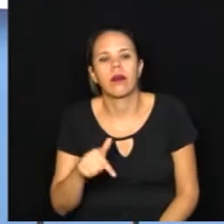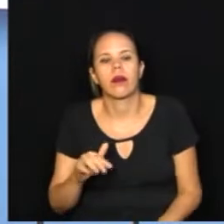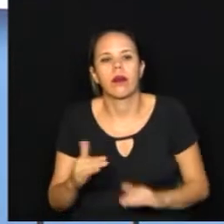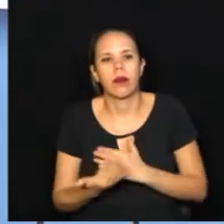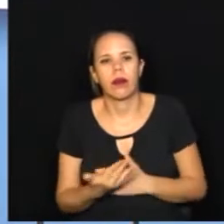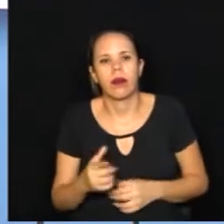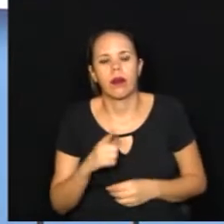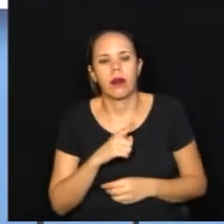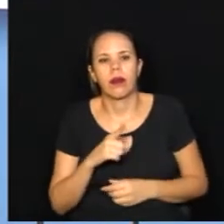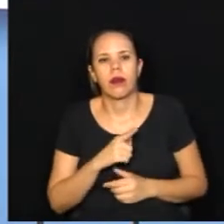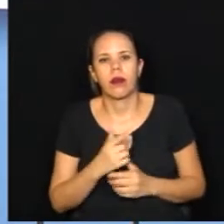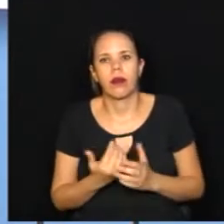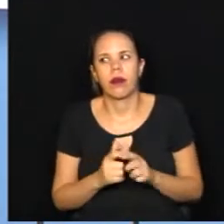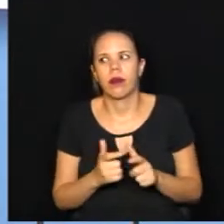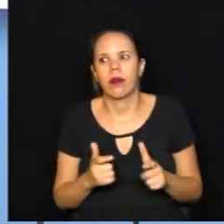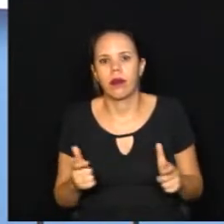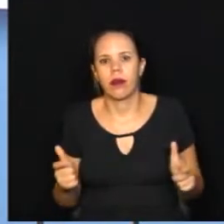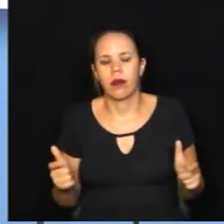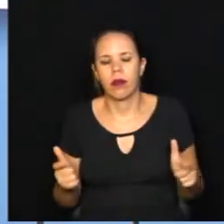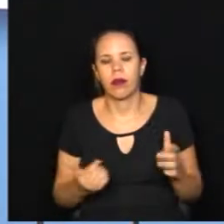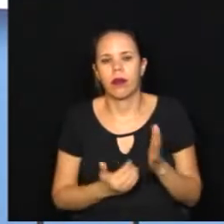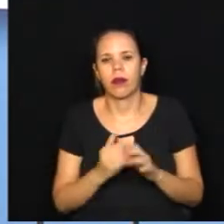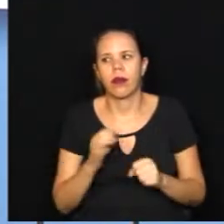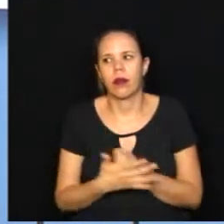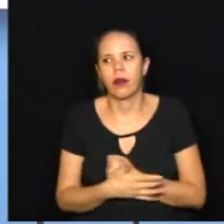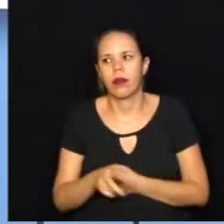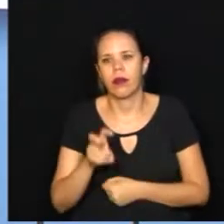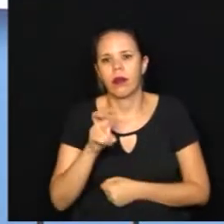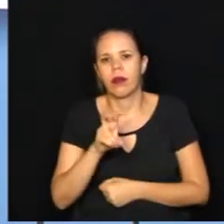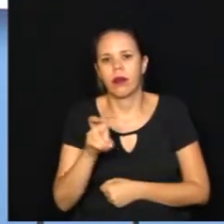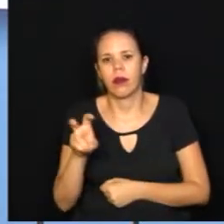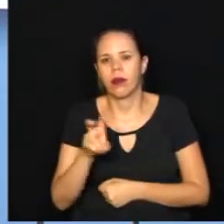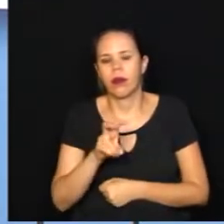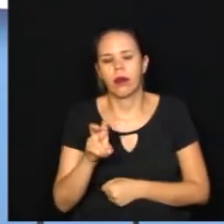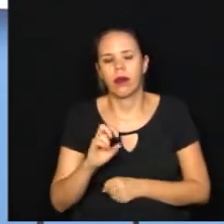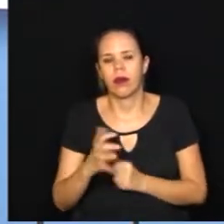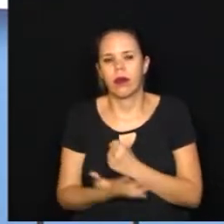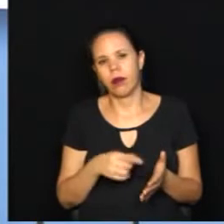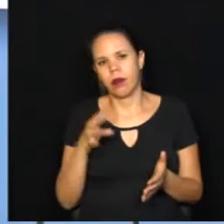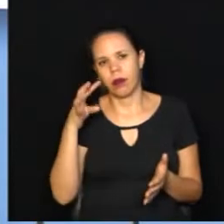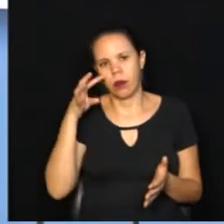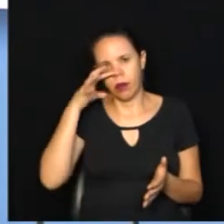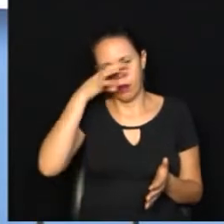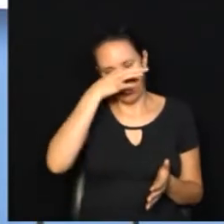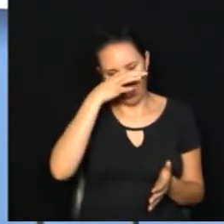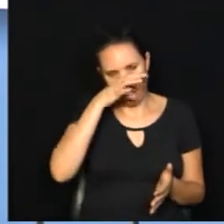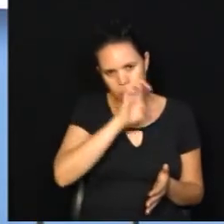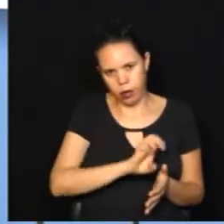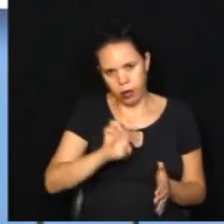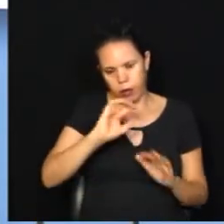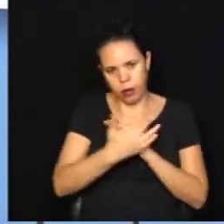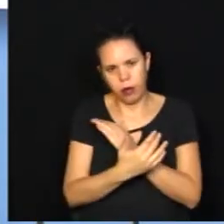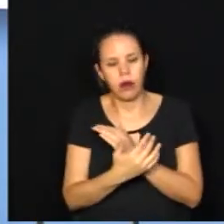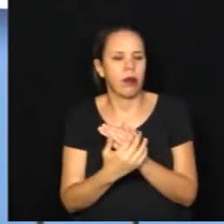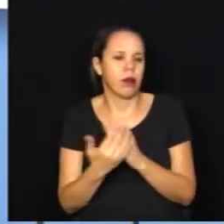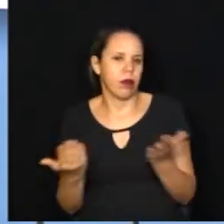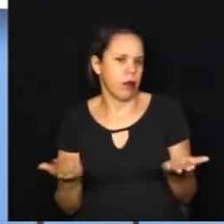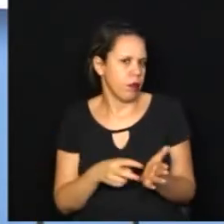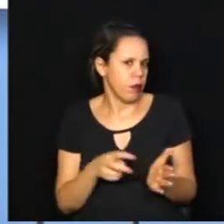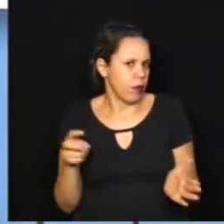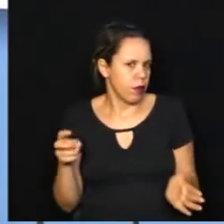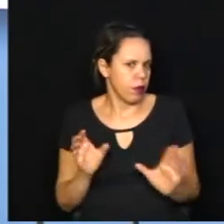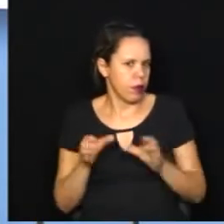permanecem nesse período em que toda essa situação permanecer. E além dessa fiscalização que aconteceu no Cambuí, a partir